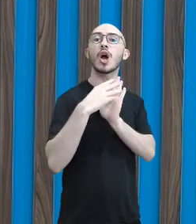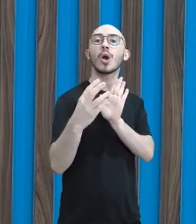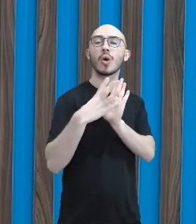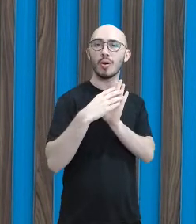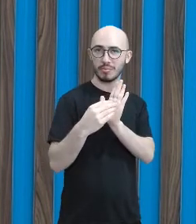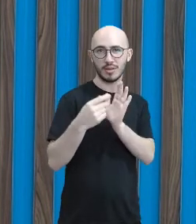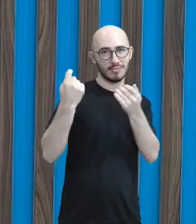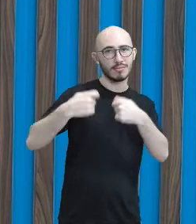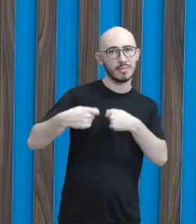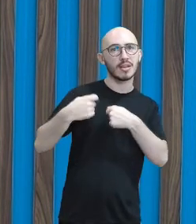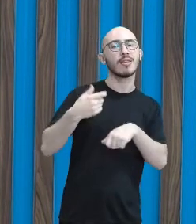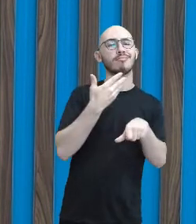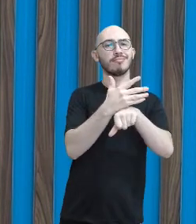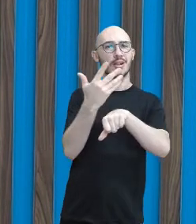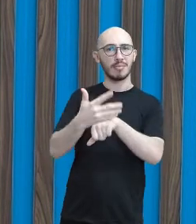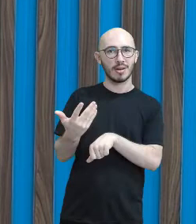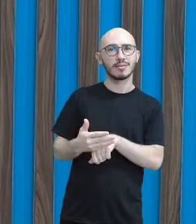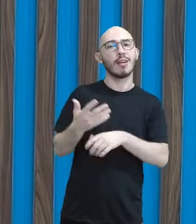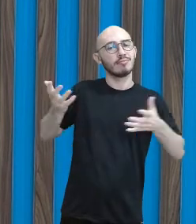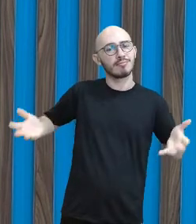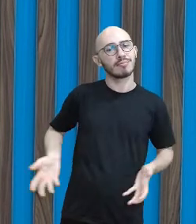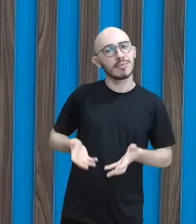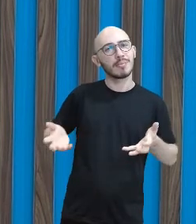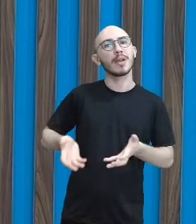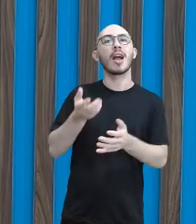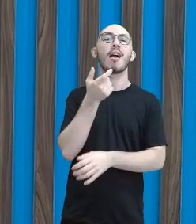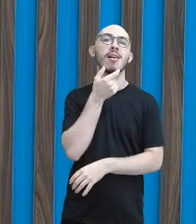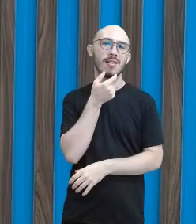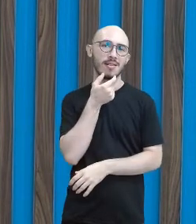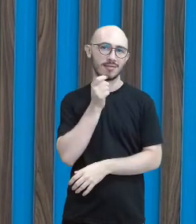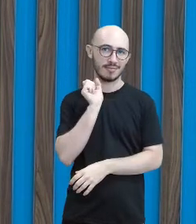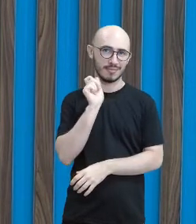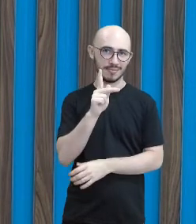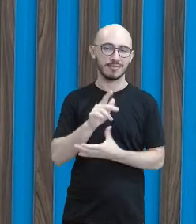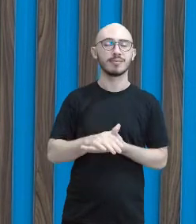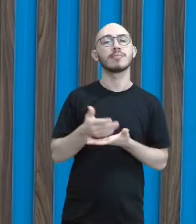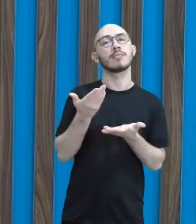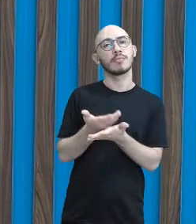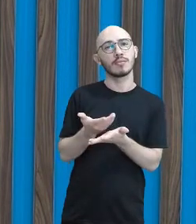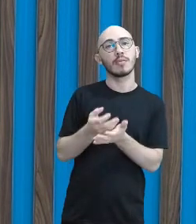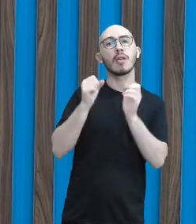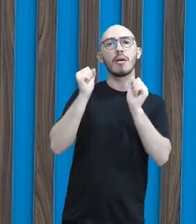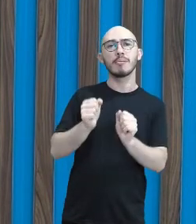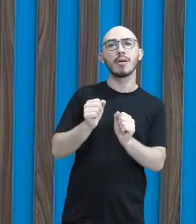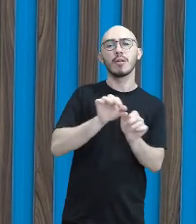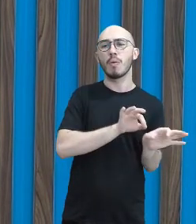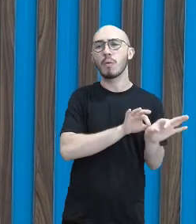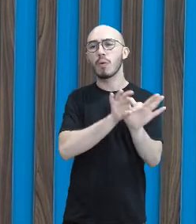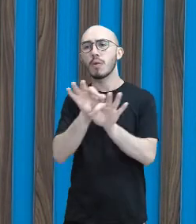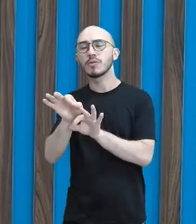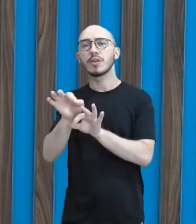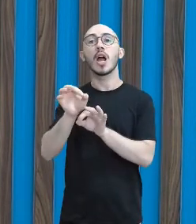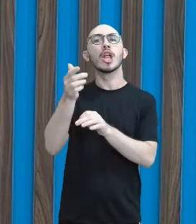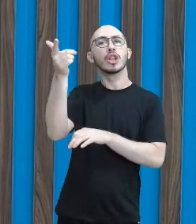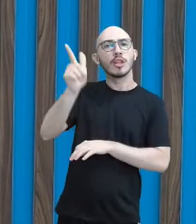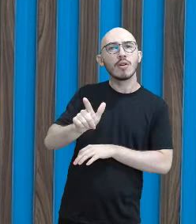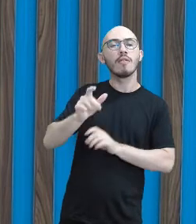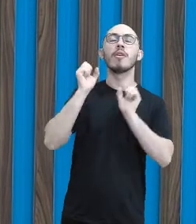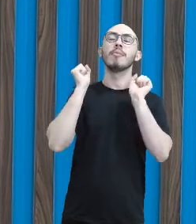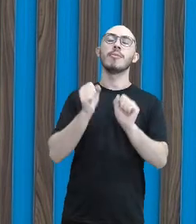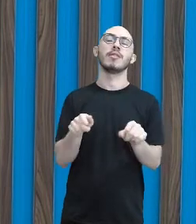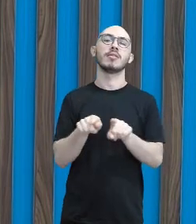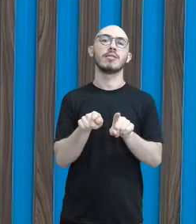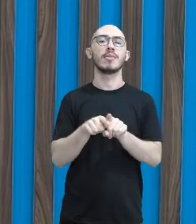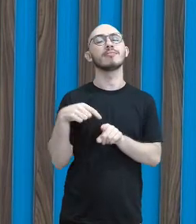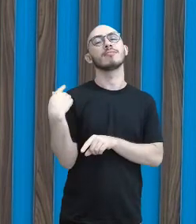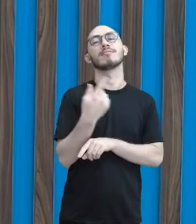fazer isso, tá? Para poder aprimorar aí o seu inglês, tá certo? Essa aula pode ser revista também e aí a gente está tudo junto.